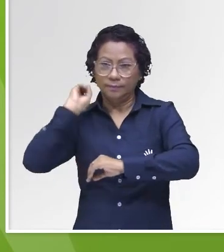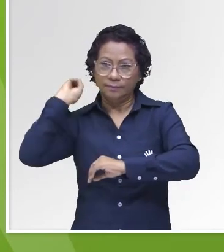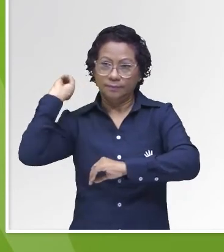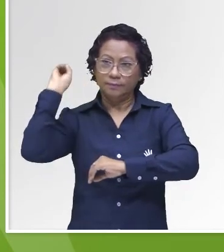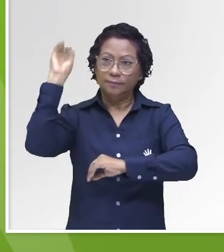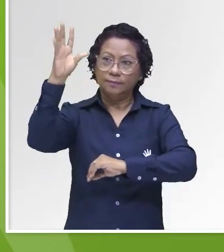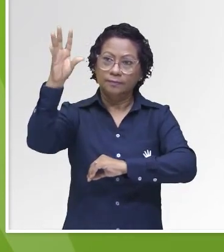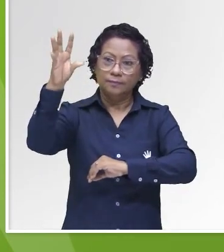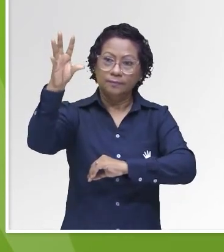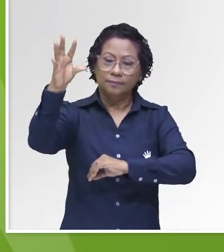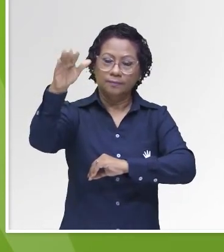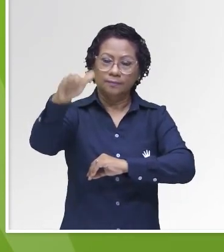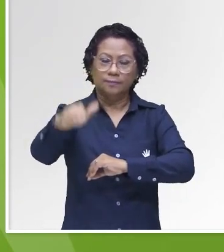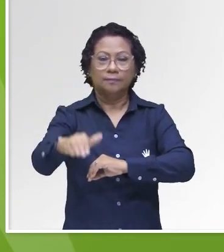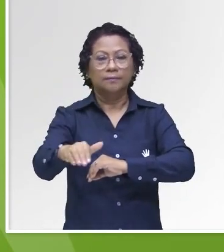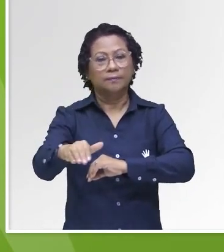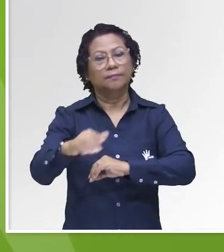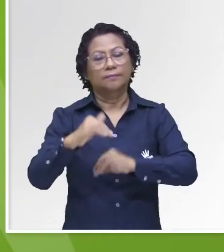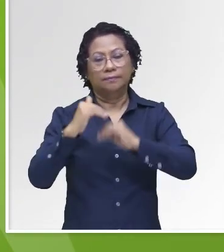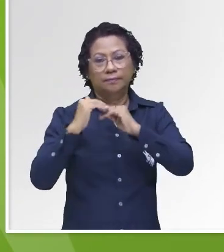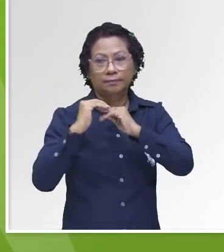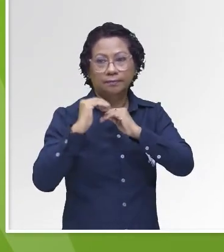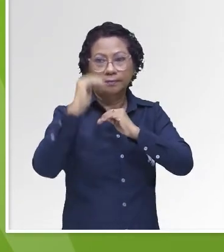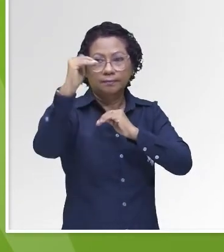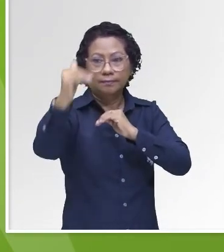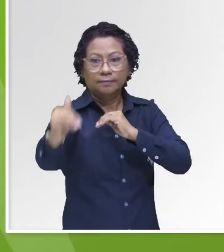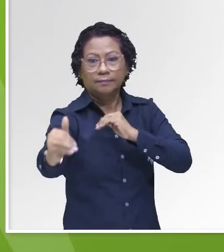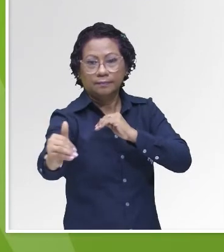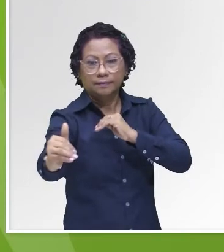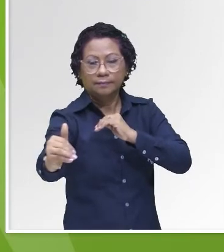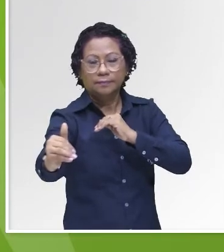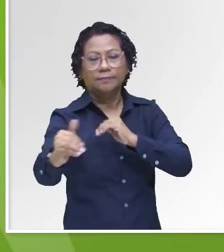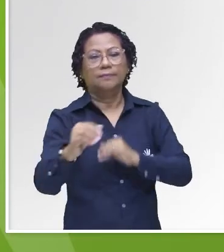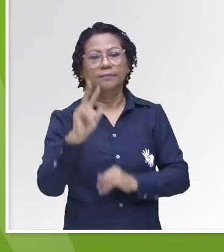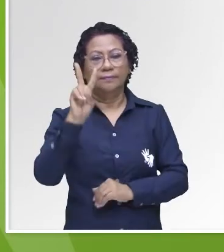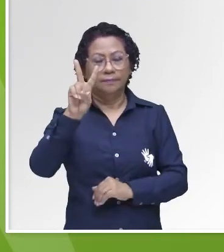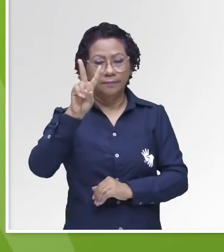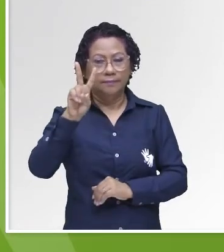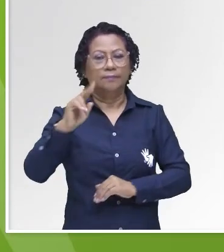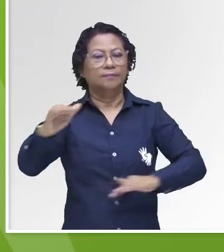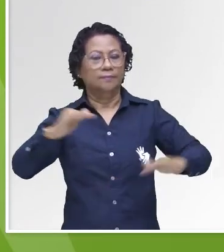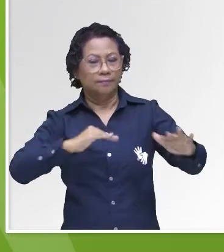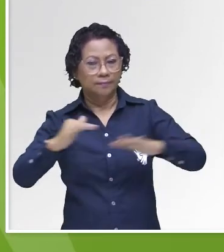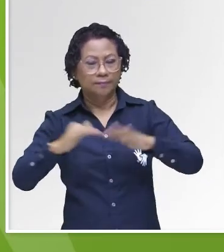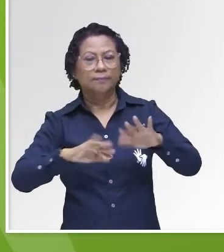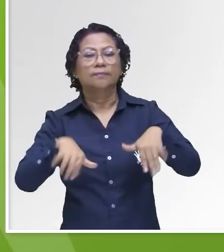necessário? Lançamento horizontal é a composição de dois movimentos.